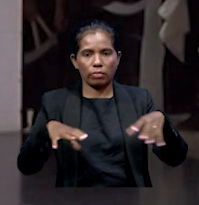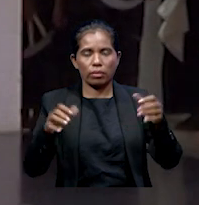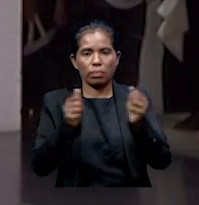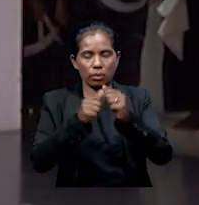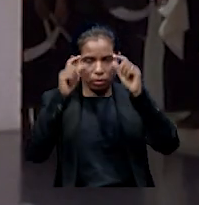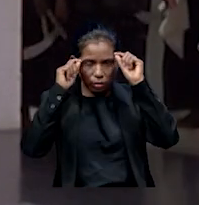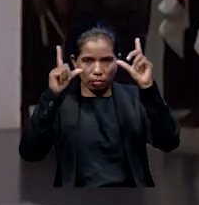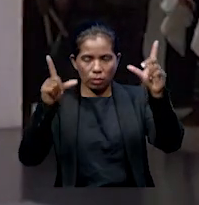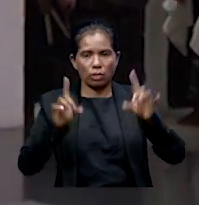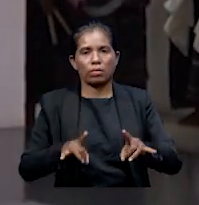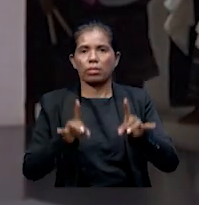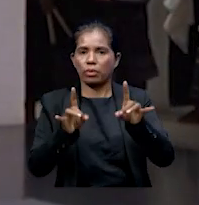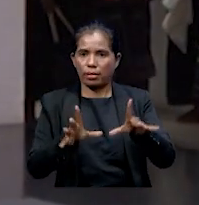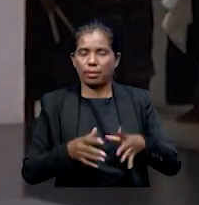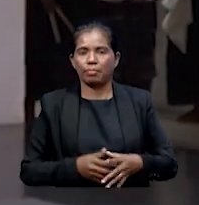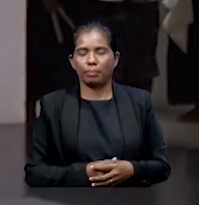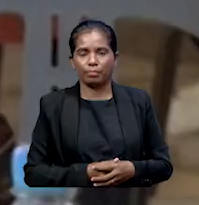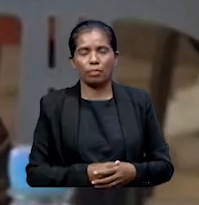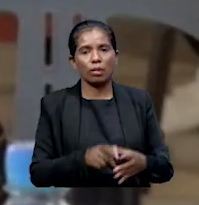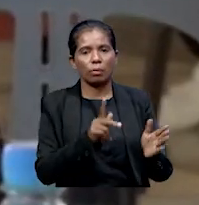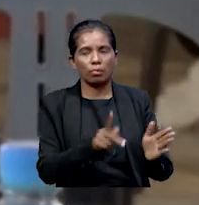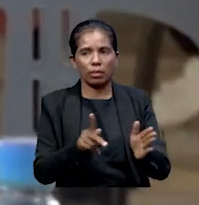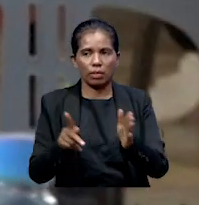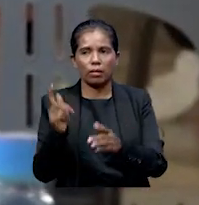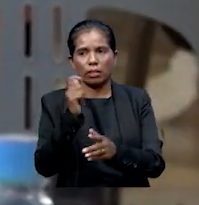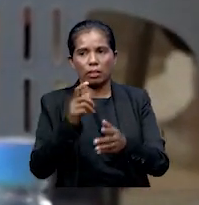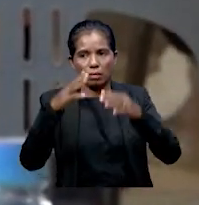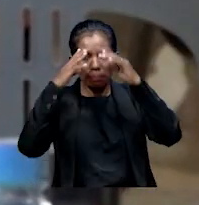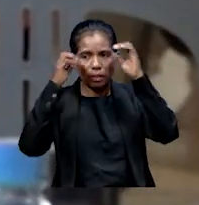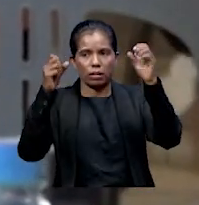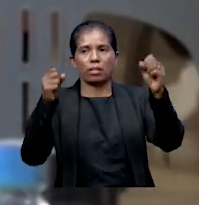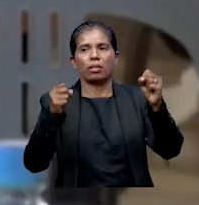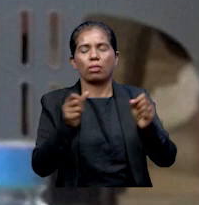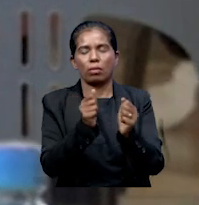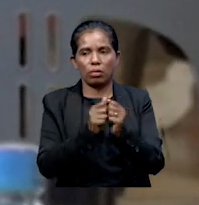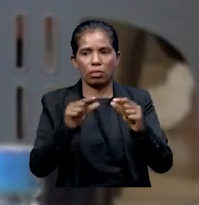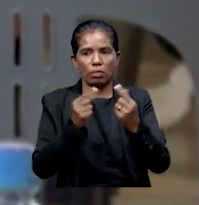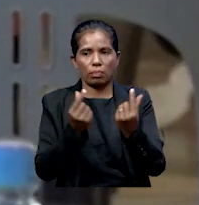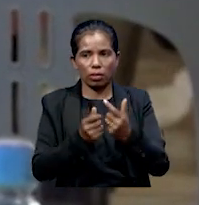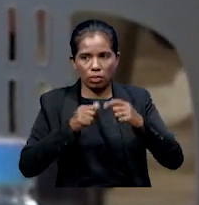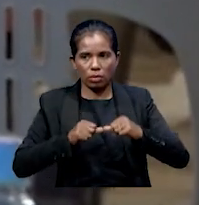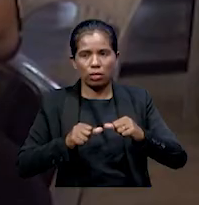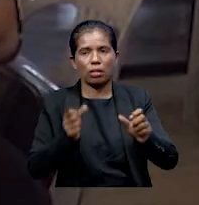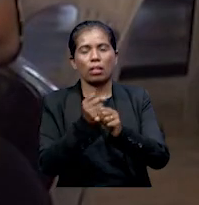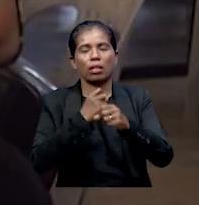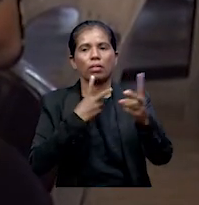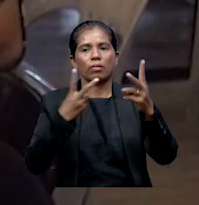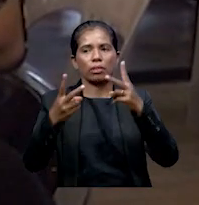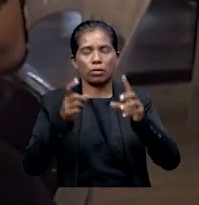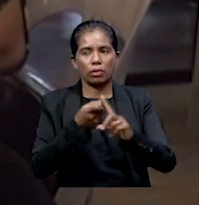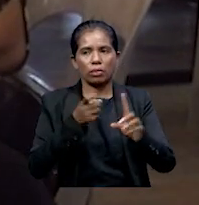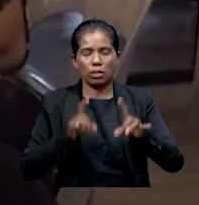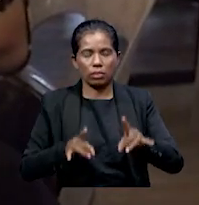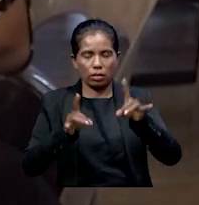Timor-Austrália. Ter plano terça semana né, presidente da República, o delegação se continua a viagem Husi Darwin ba